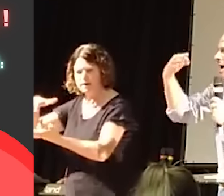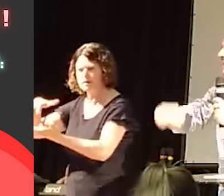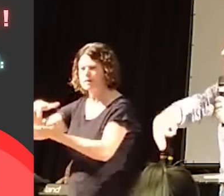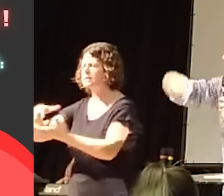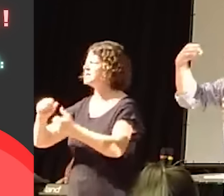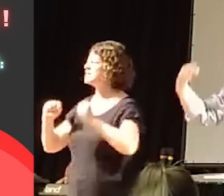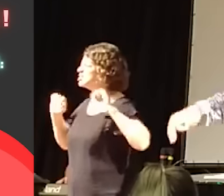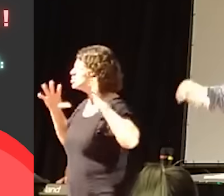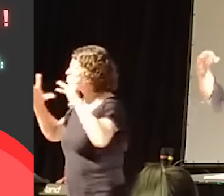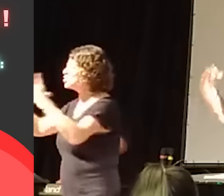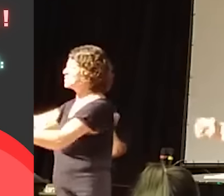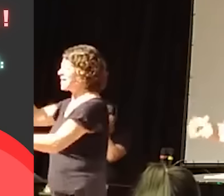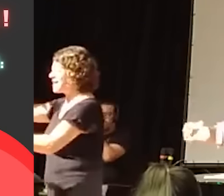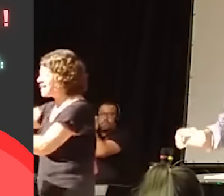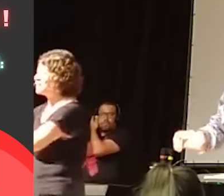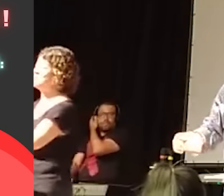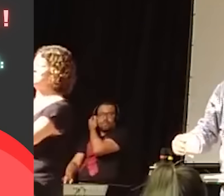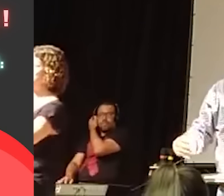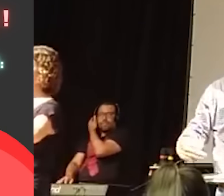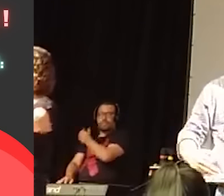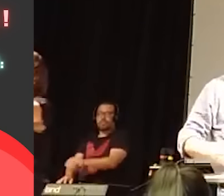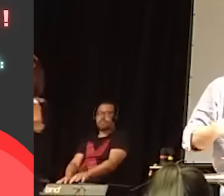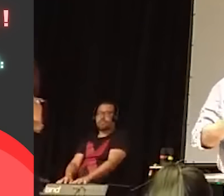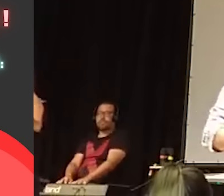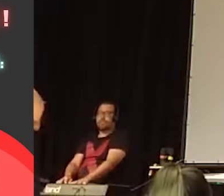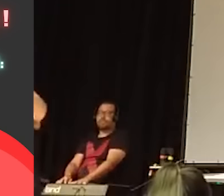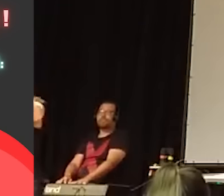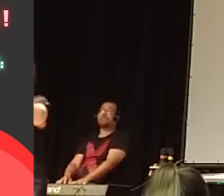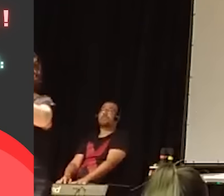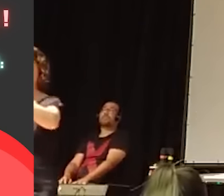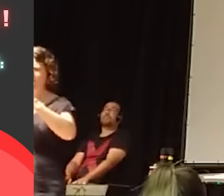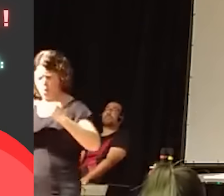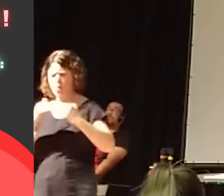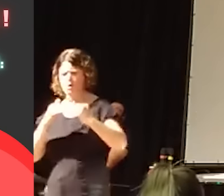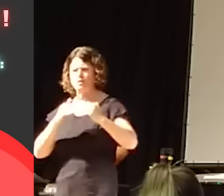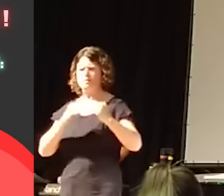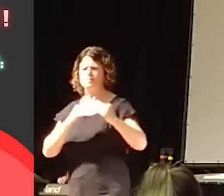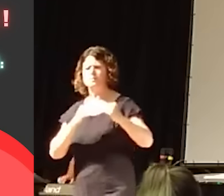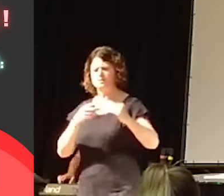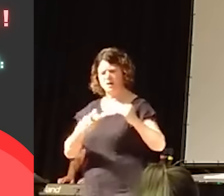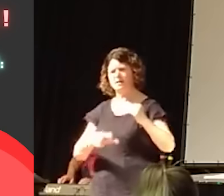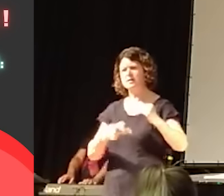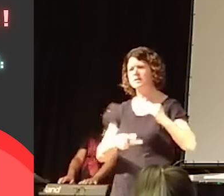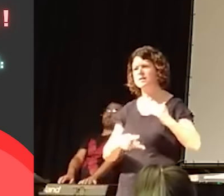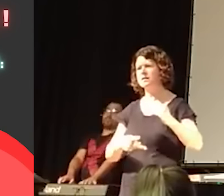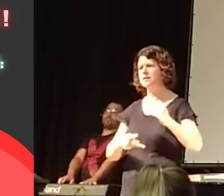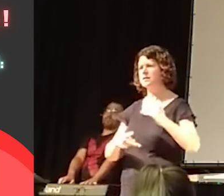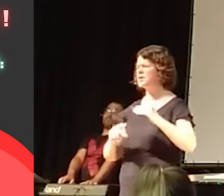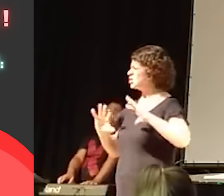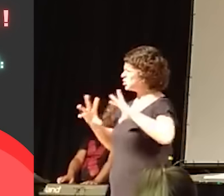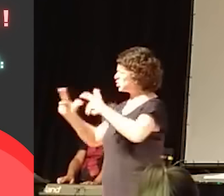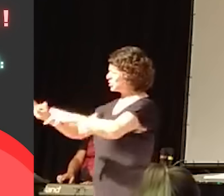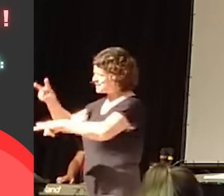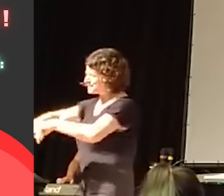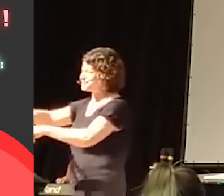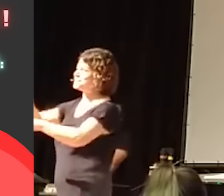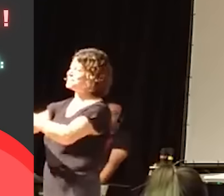que toda armadilha das Trevas nós concordamos aqui na terra que todo caloo